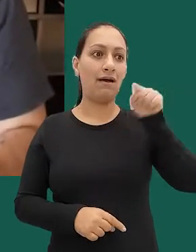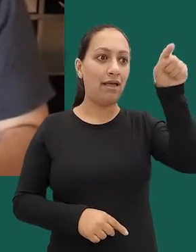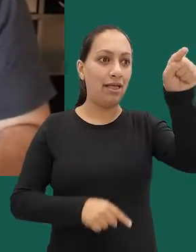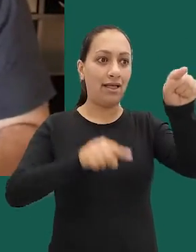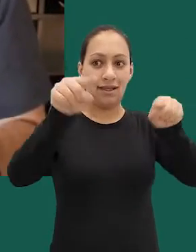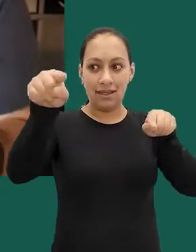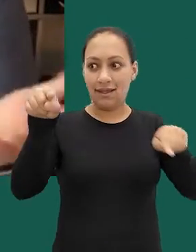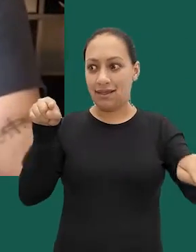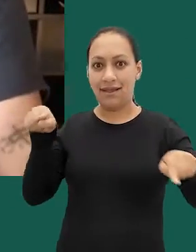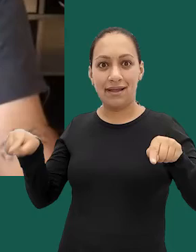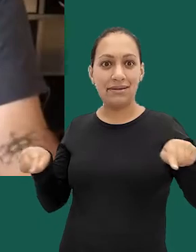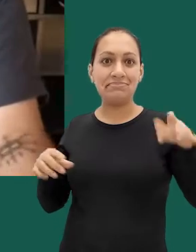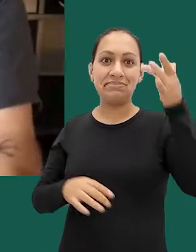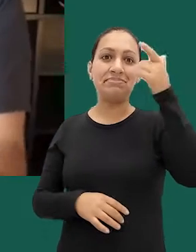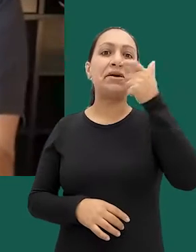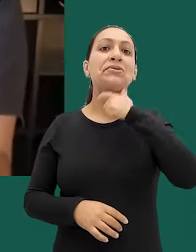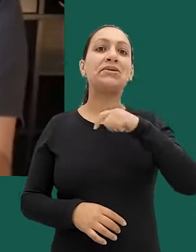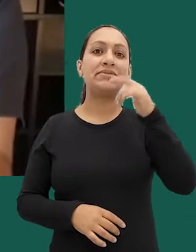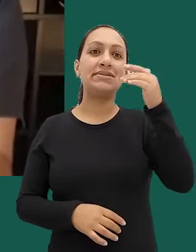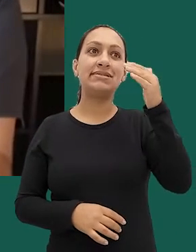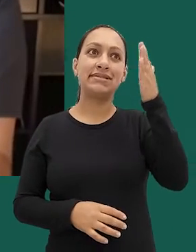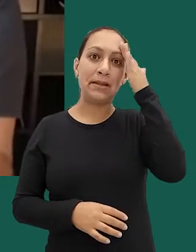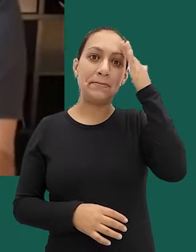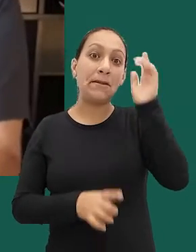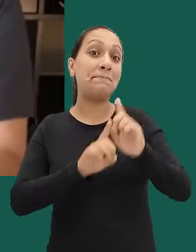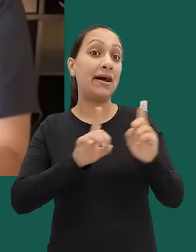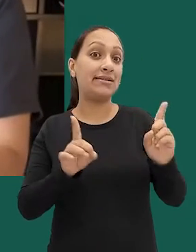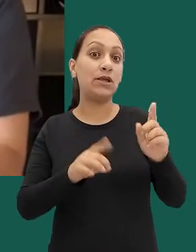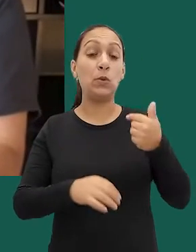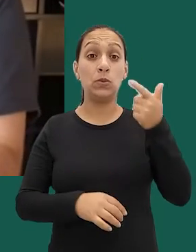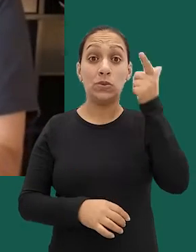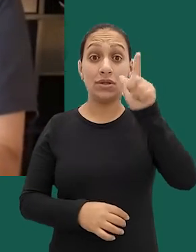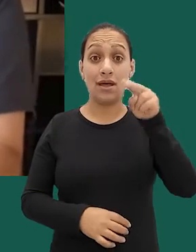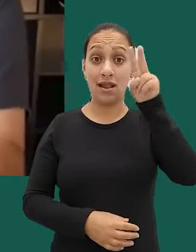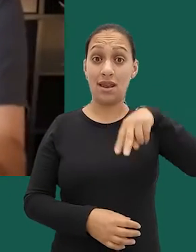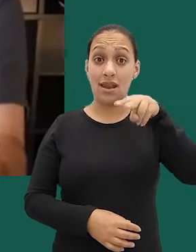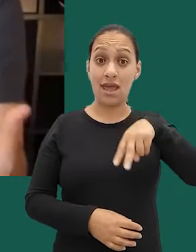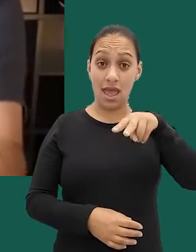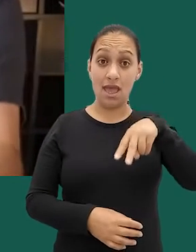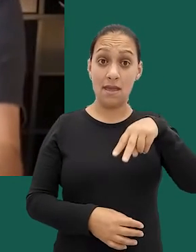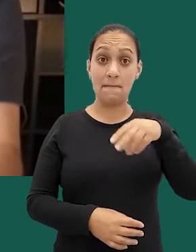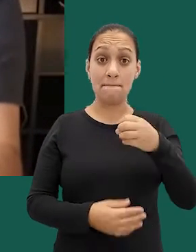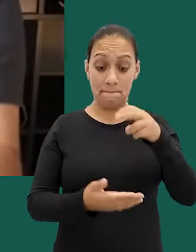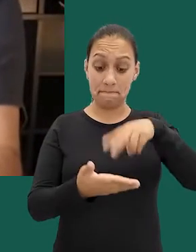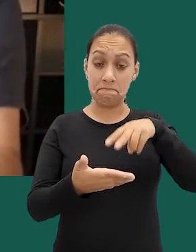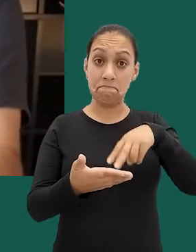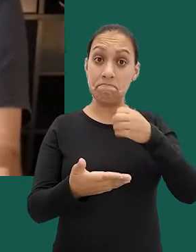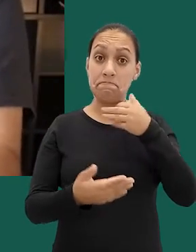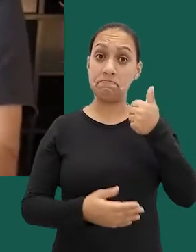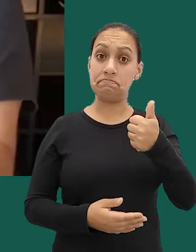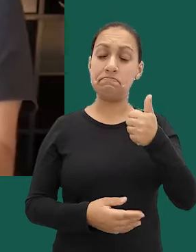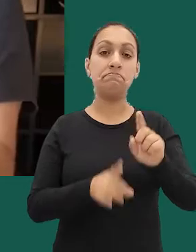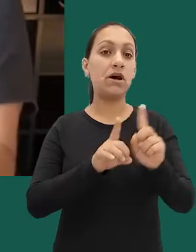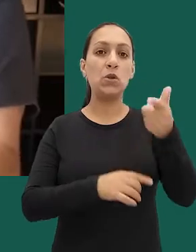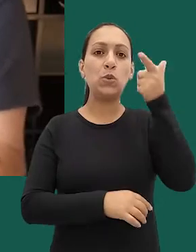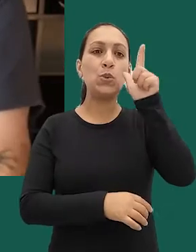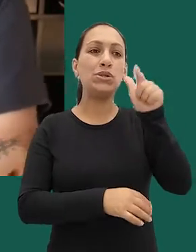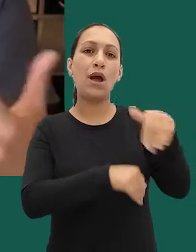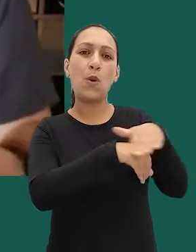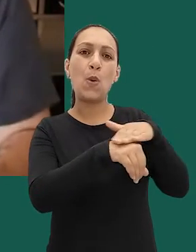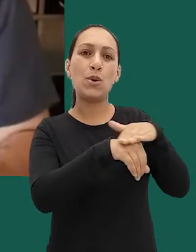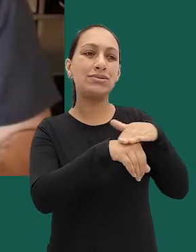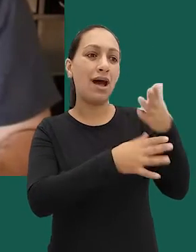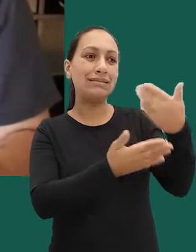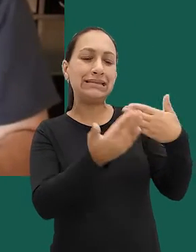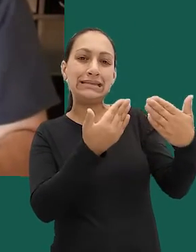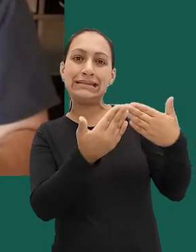que eu sabia. Eu conseguia ler inglês muito bem. Eu não conseguia me conversar com as pessoas. E o sotaque irlandês